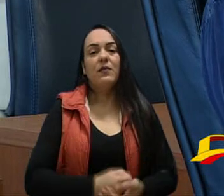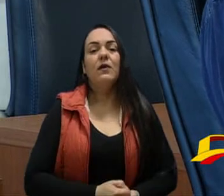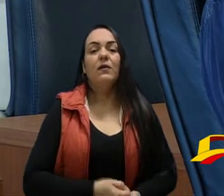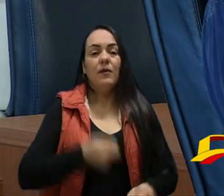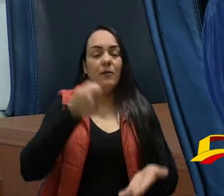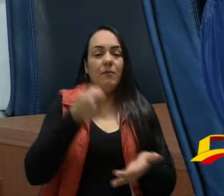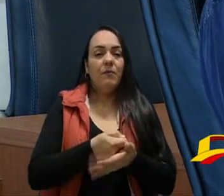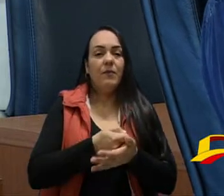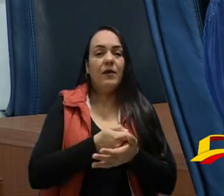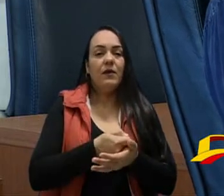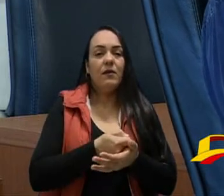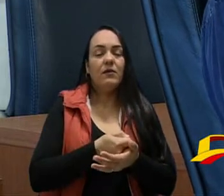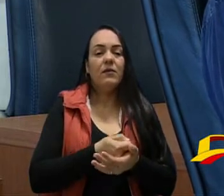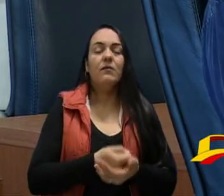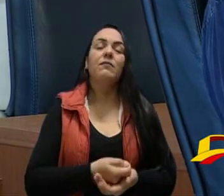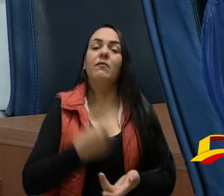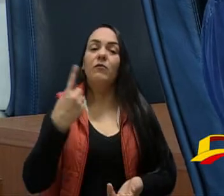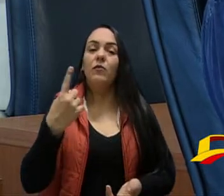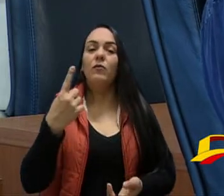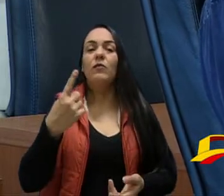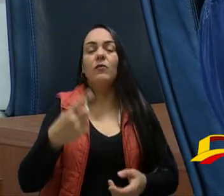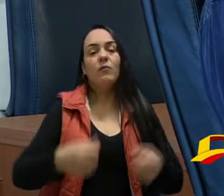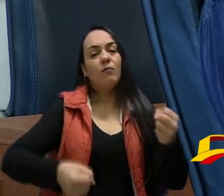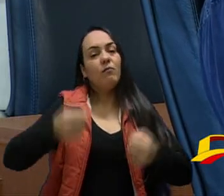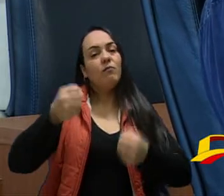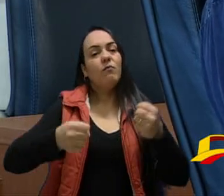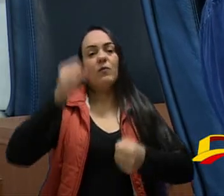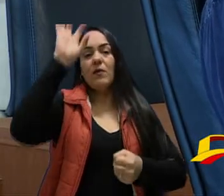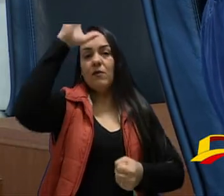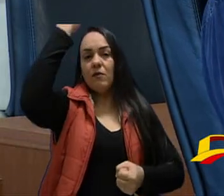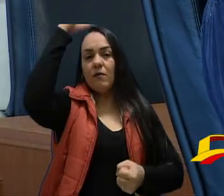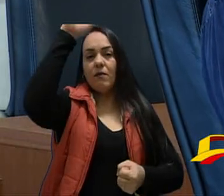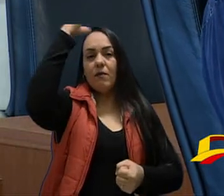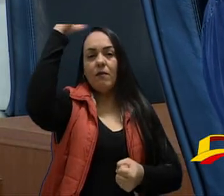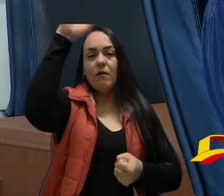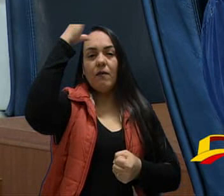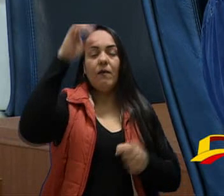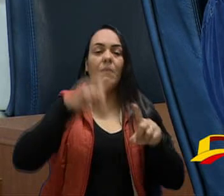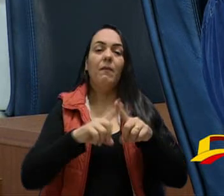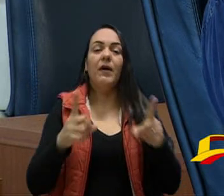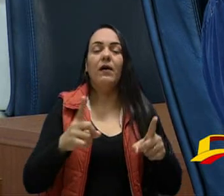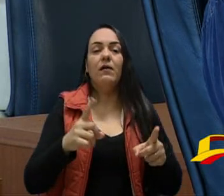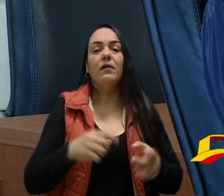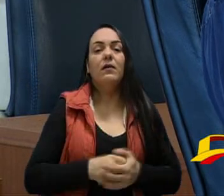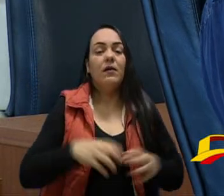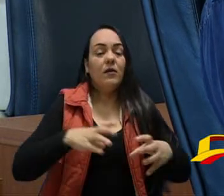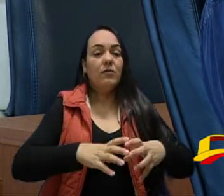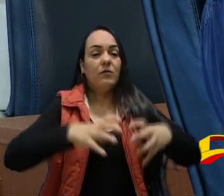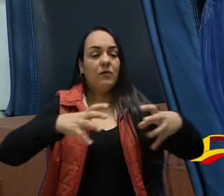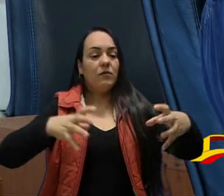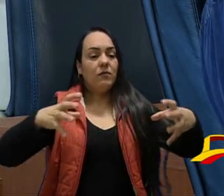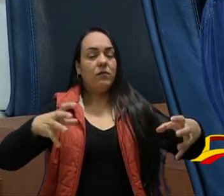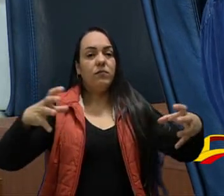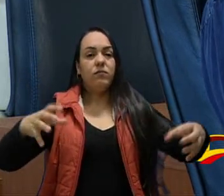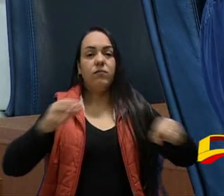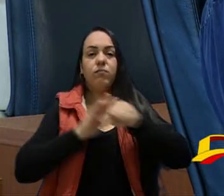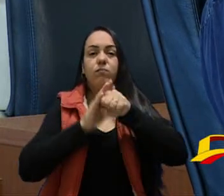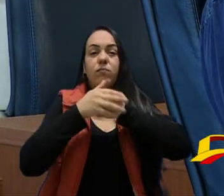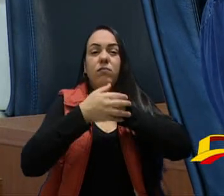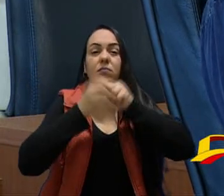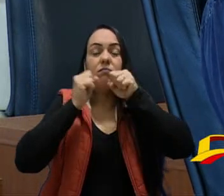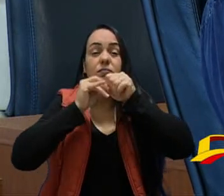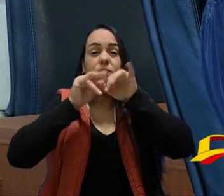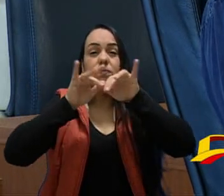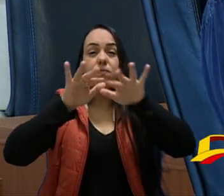pago a serviço por uma já começou nuclear questão do do de atendimento de